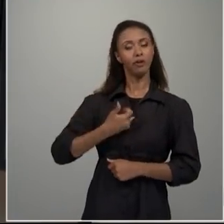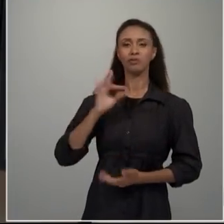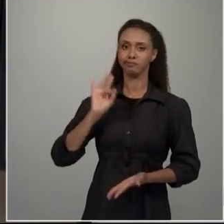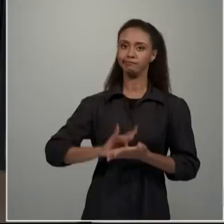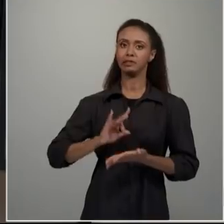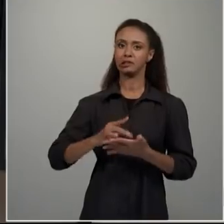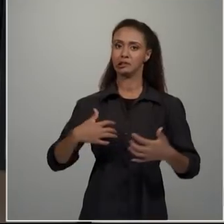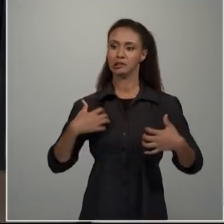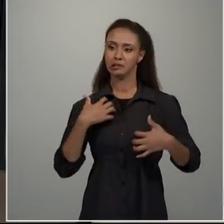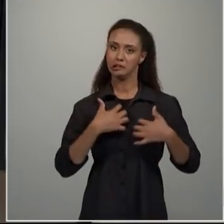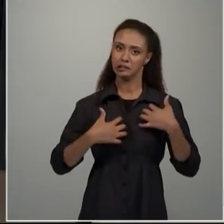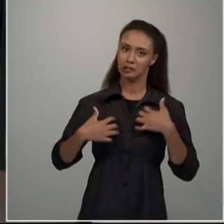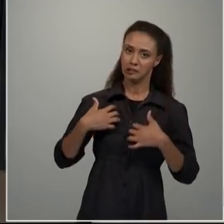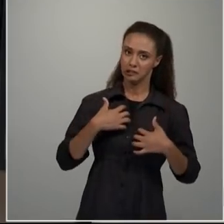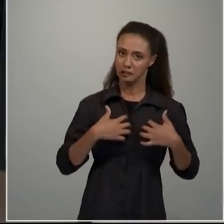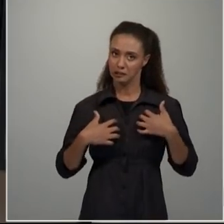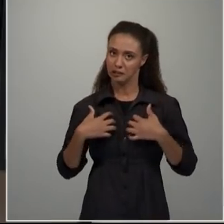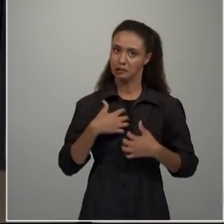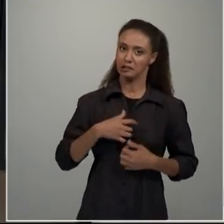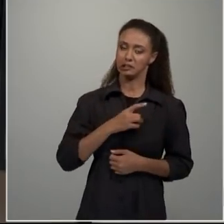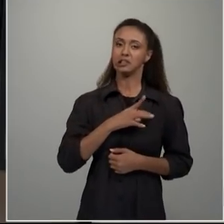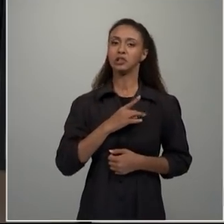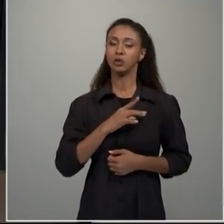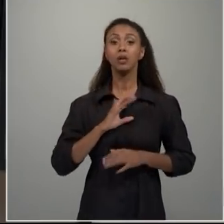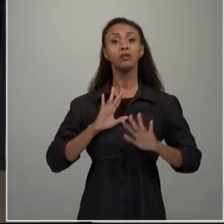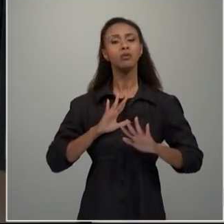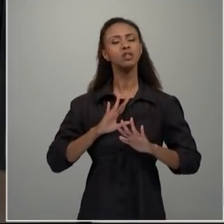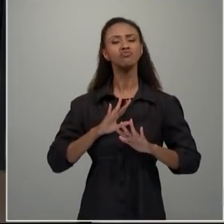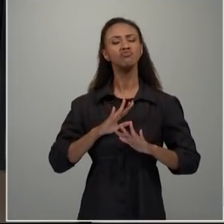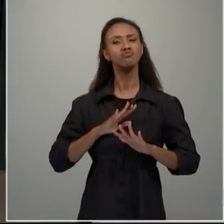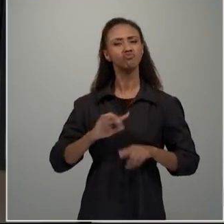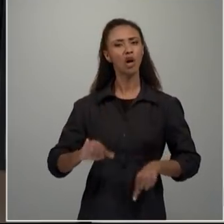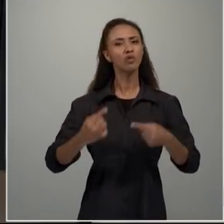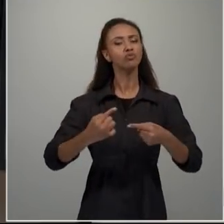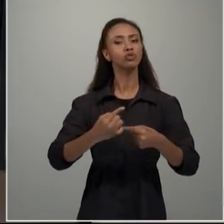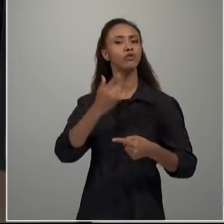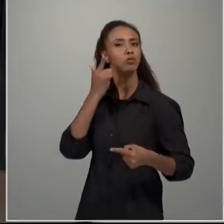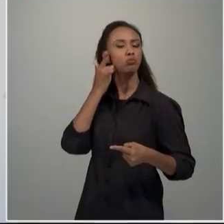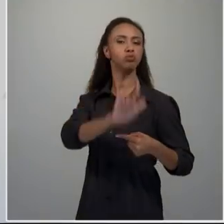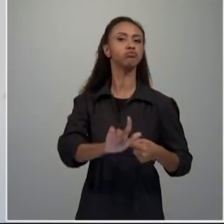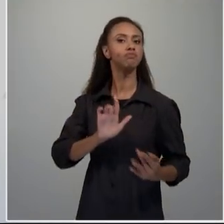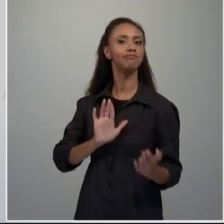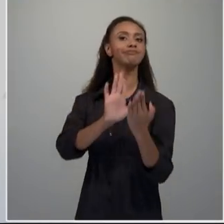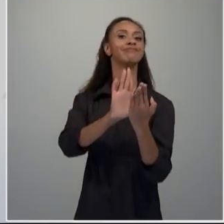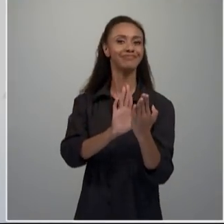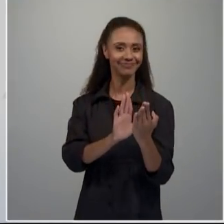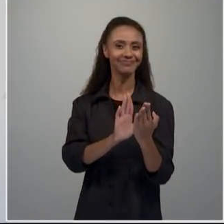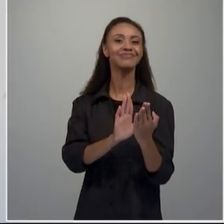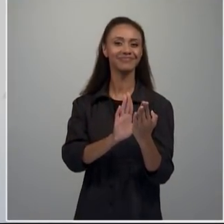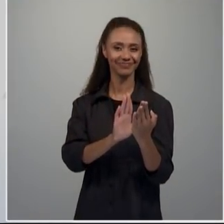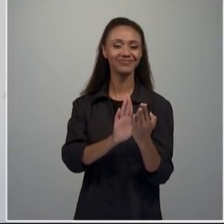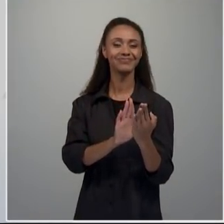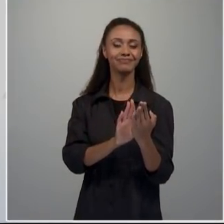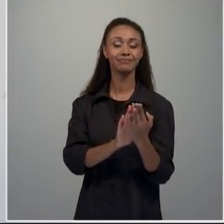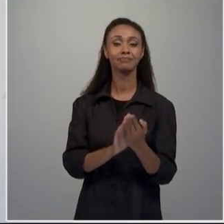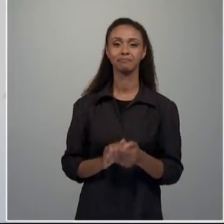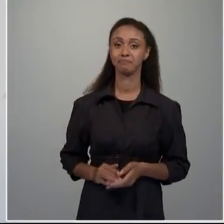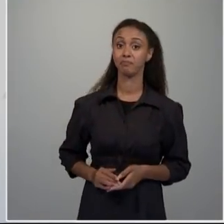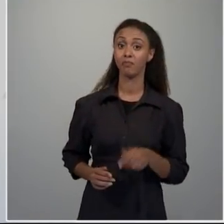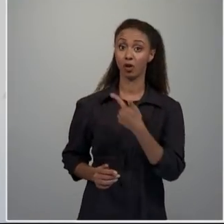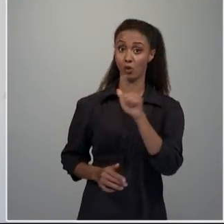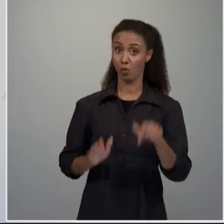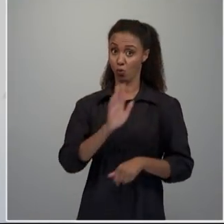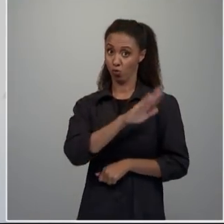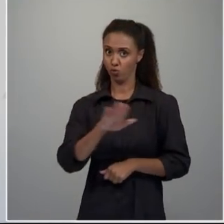disposto a vencer o desafio é vencer essa barreira aí tem um outro aluno aqui estou tendo um